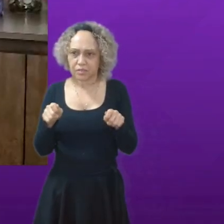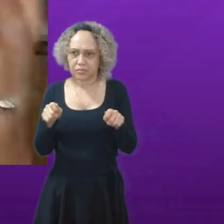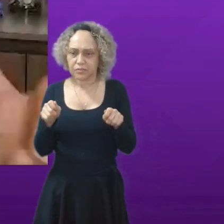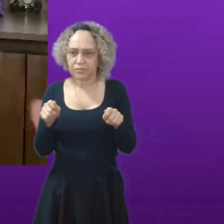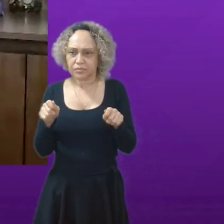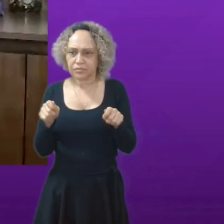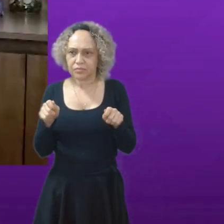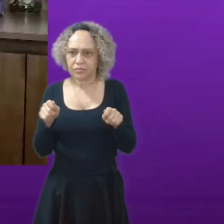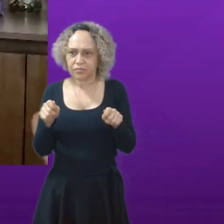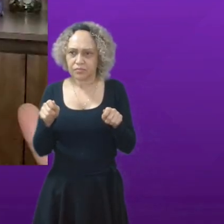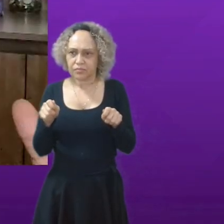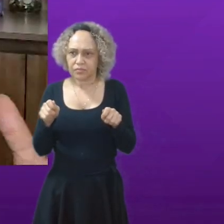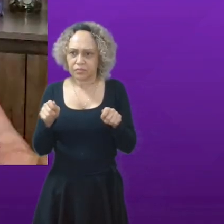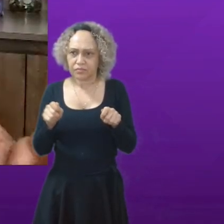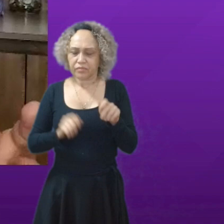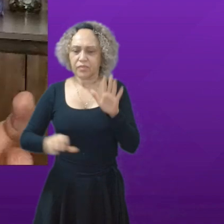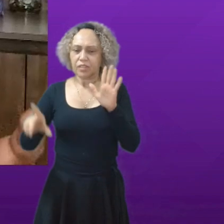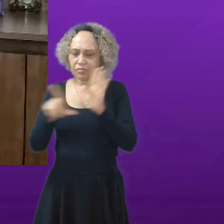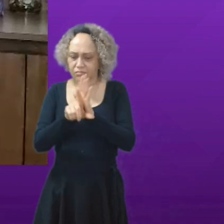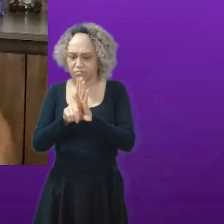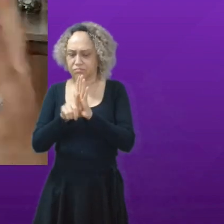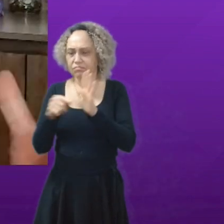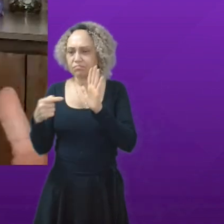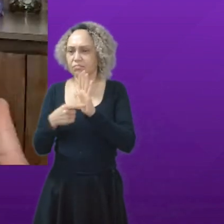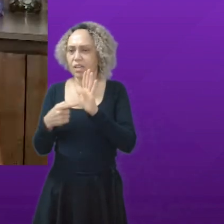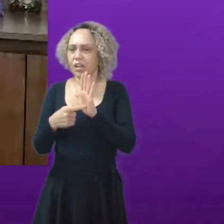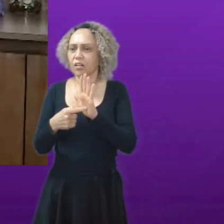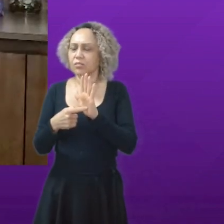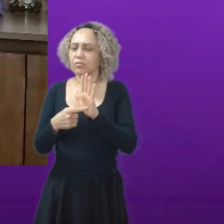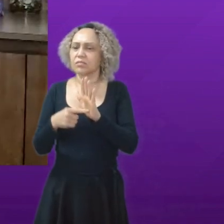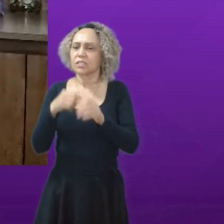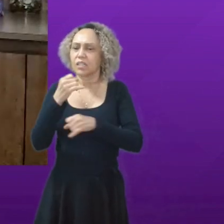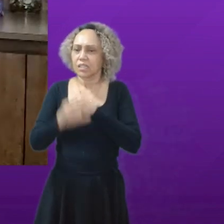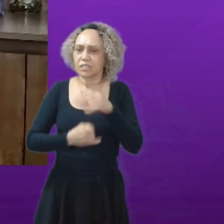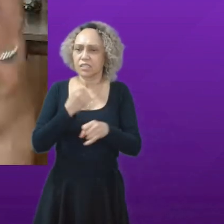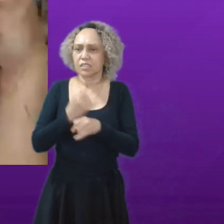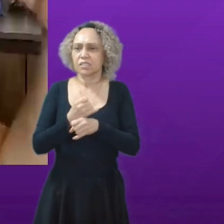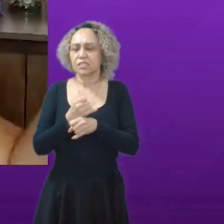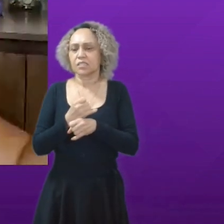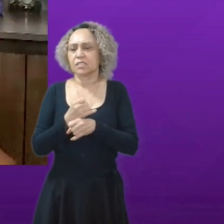de marco civil da internet, da LGPD, né,